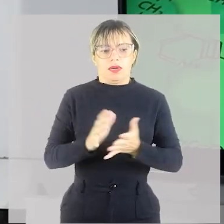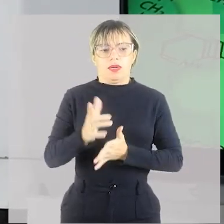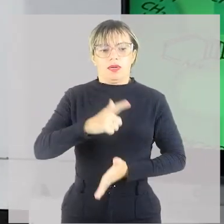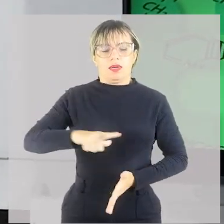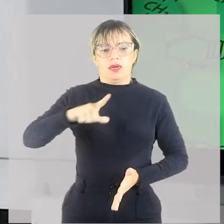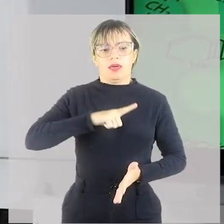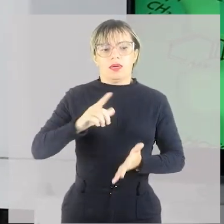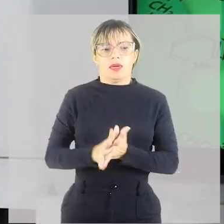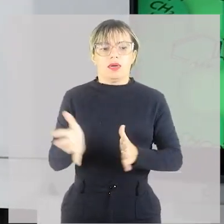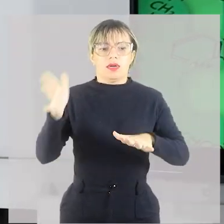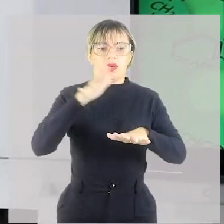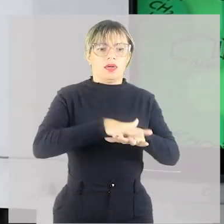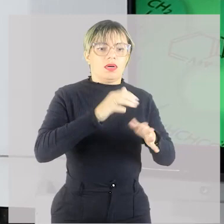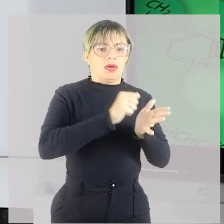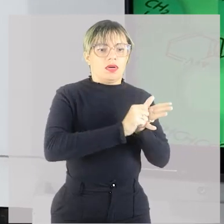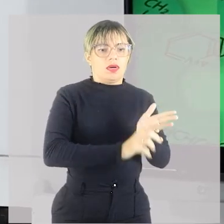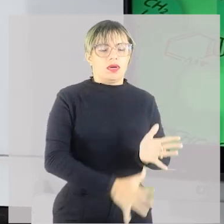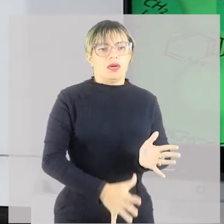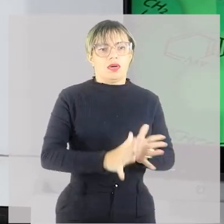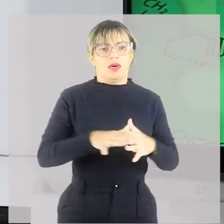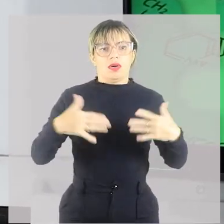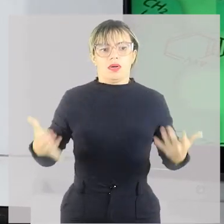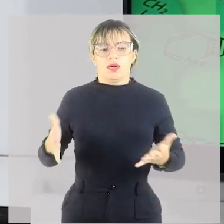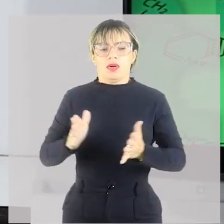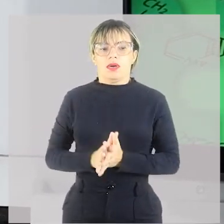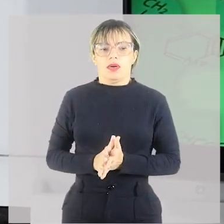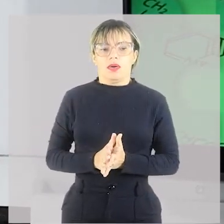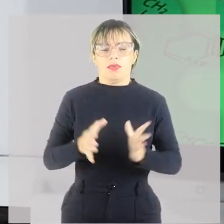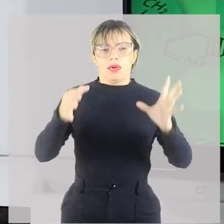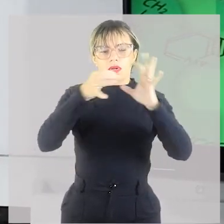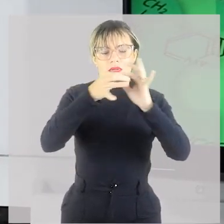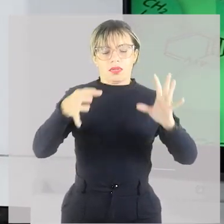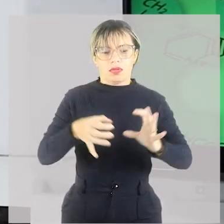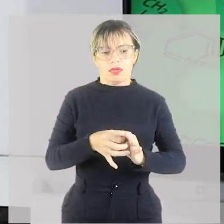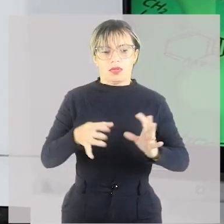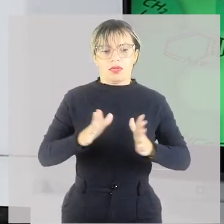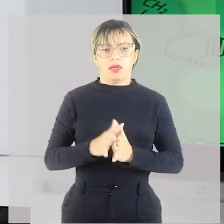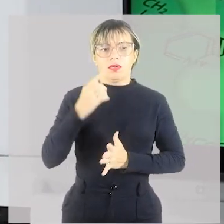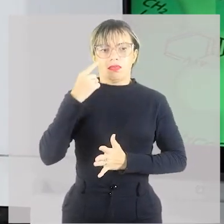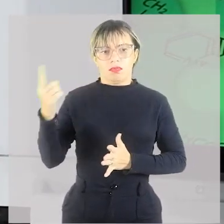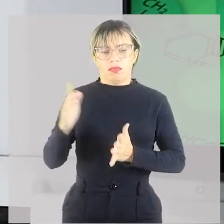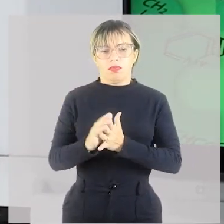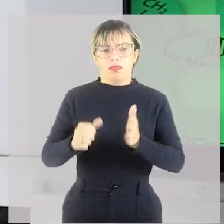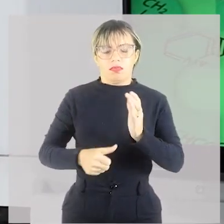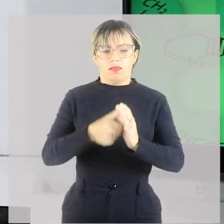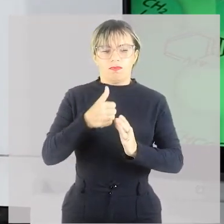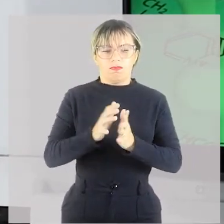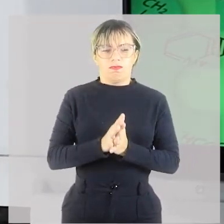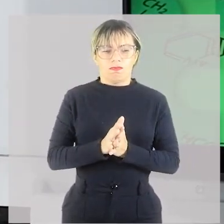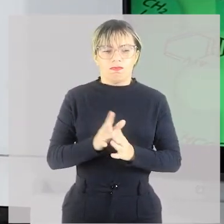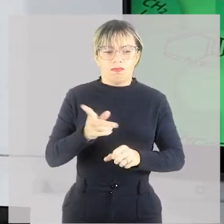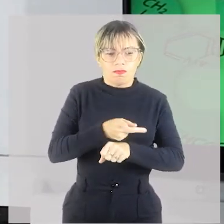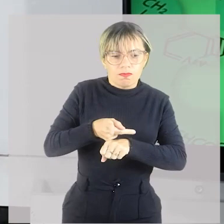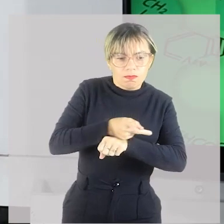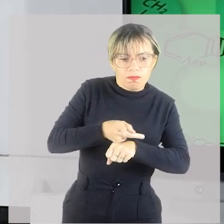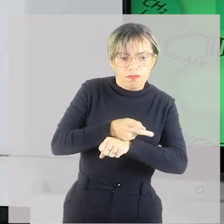isomeria geométrica, a primeira coisa é procurar uma ligação dupla. Então aqui eu tenho uma ligação dupla.